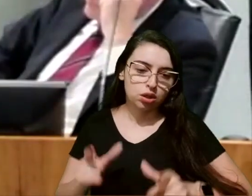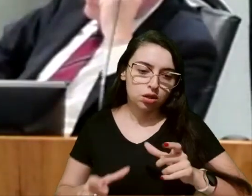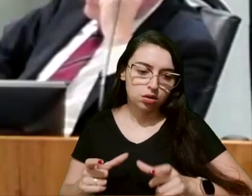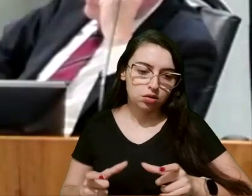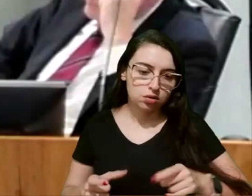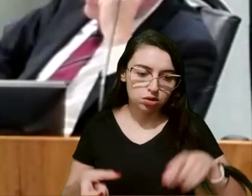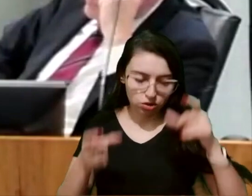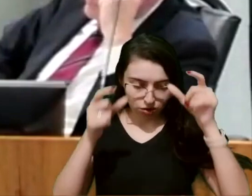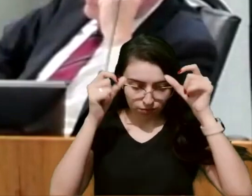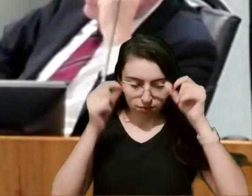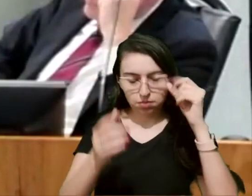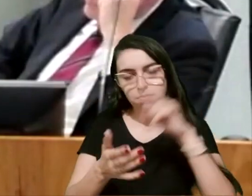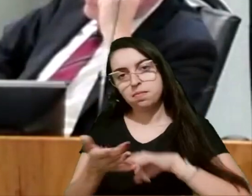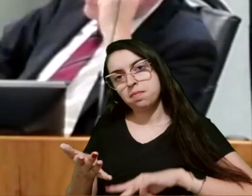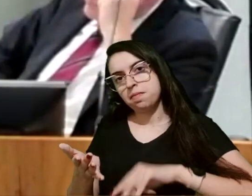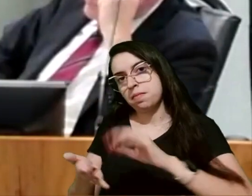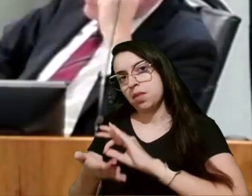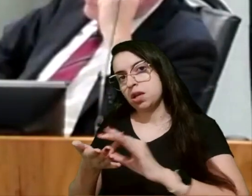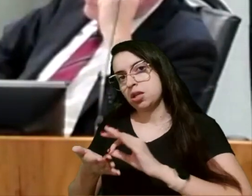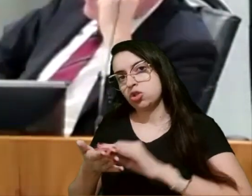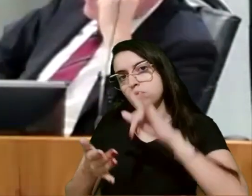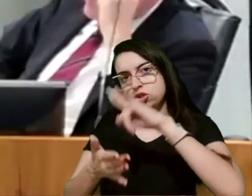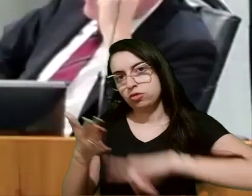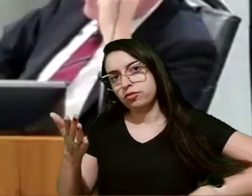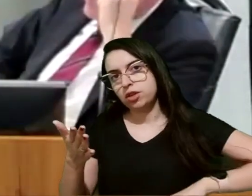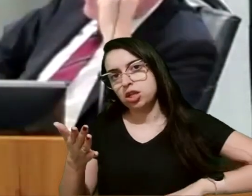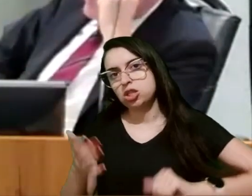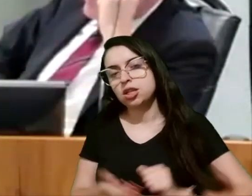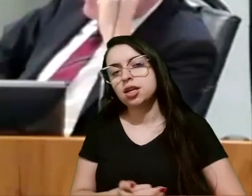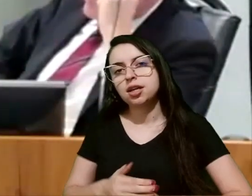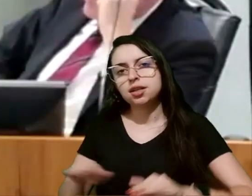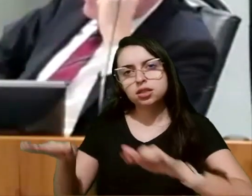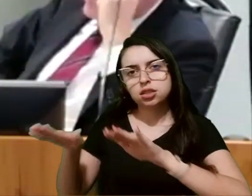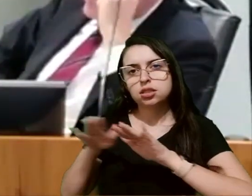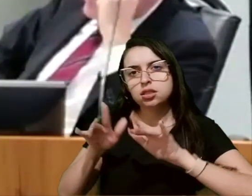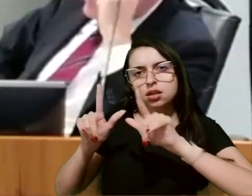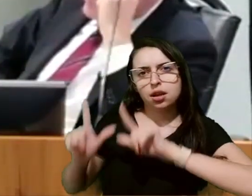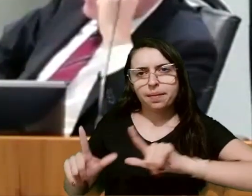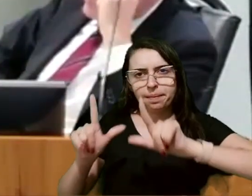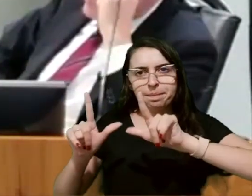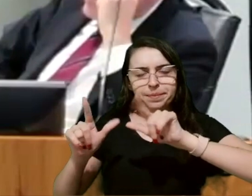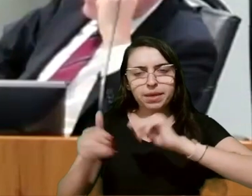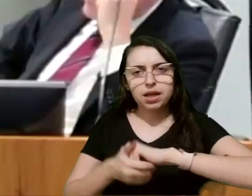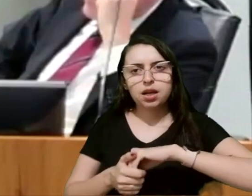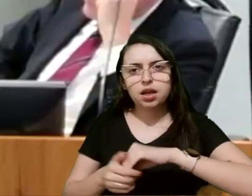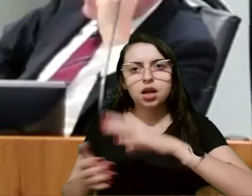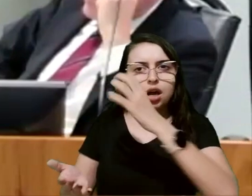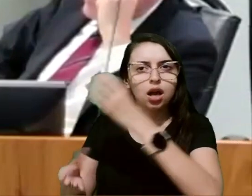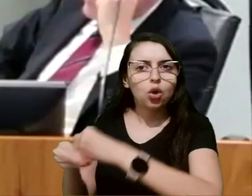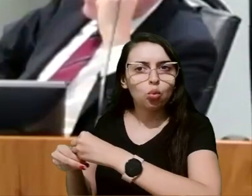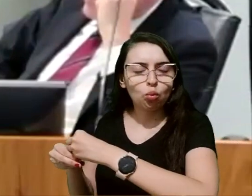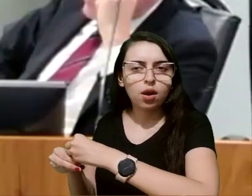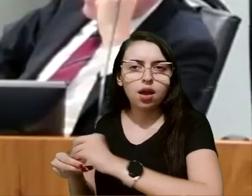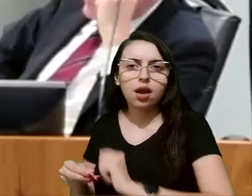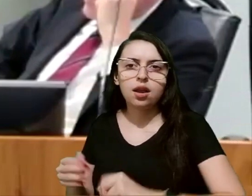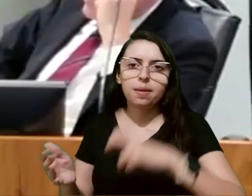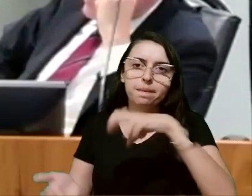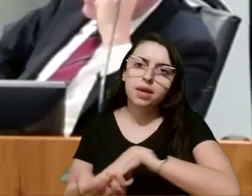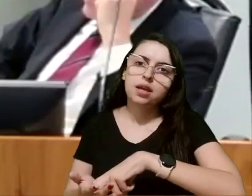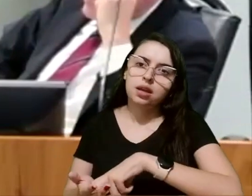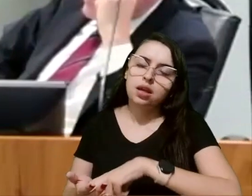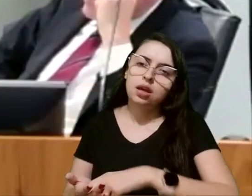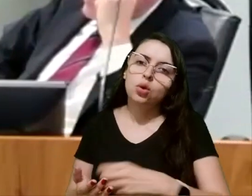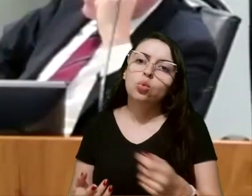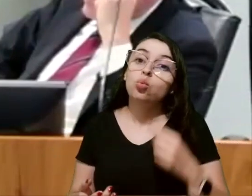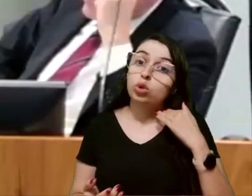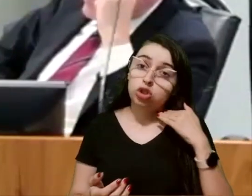a estrutura de preenchimento de ficha, vamos dizer assim, para você tabelar o caso e calcular a pena, mas o